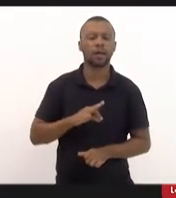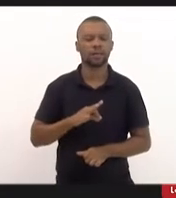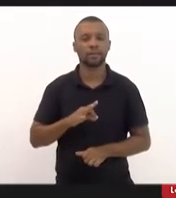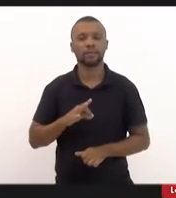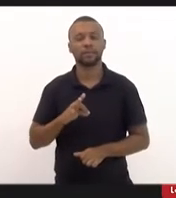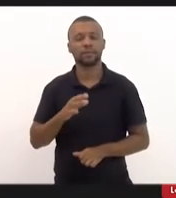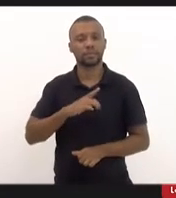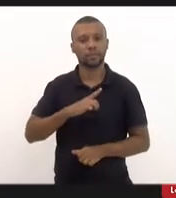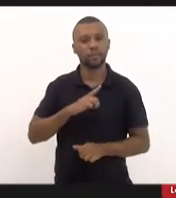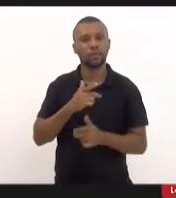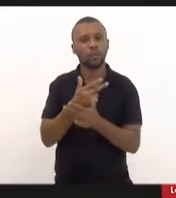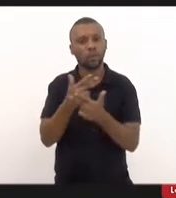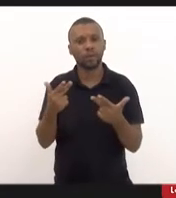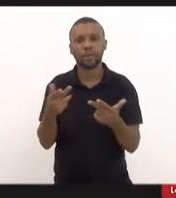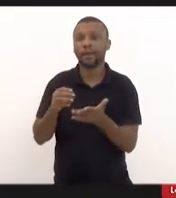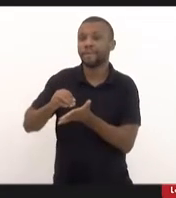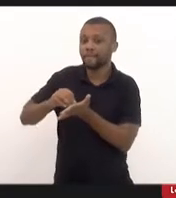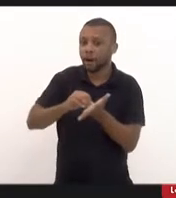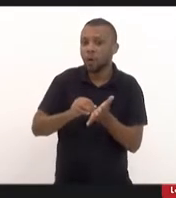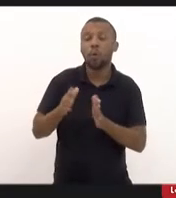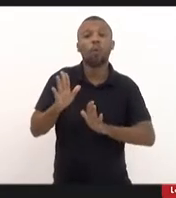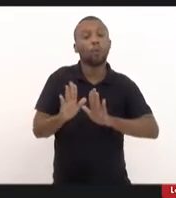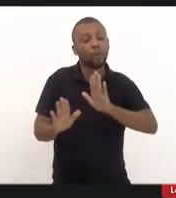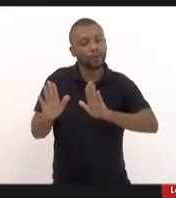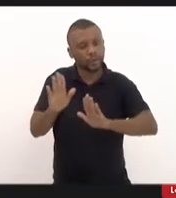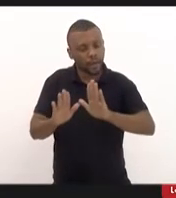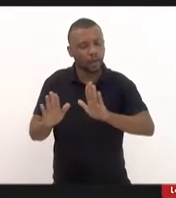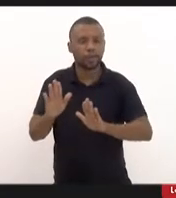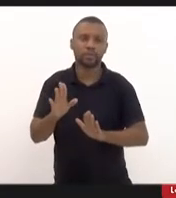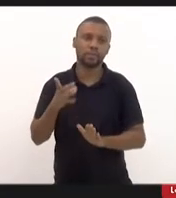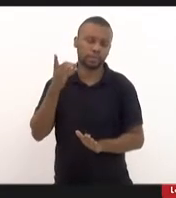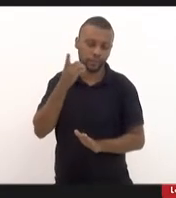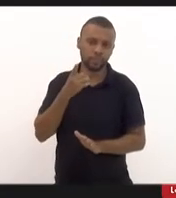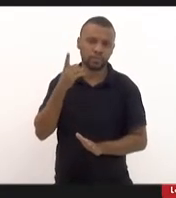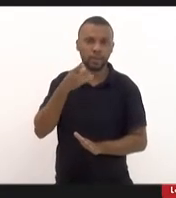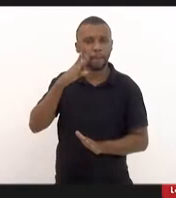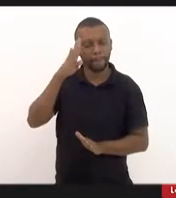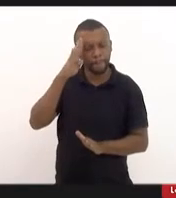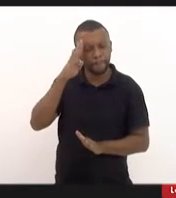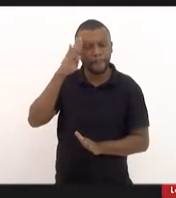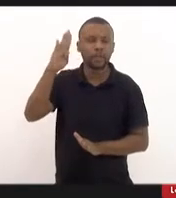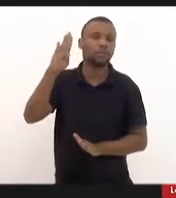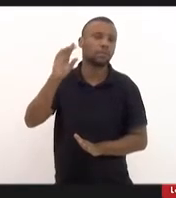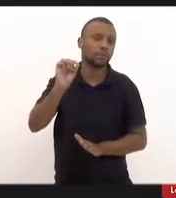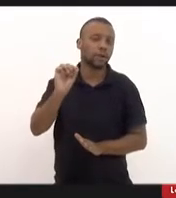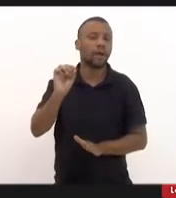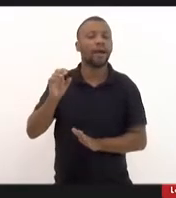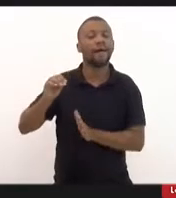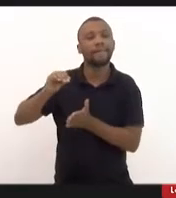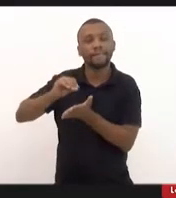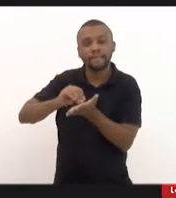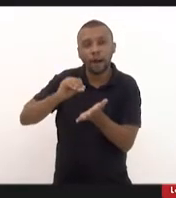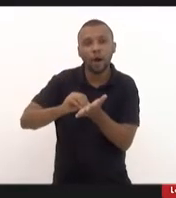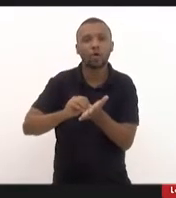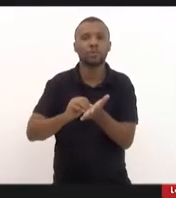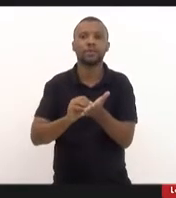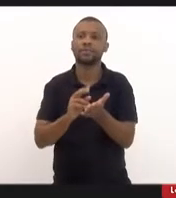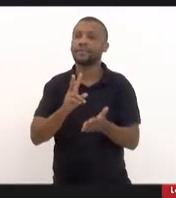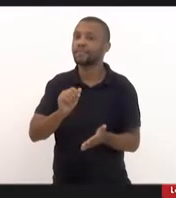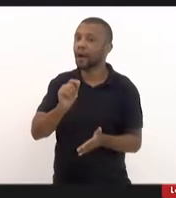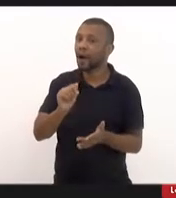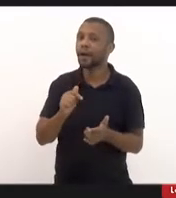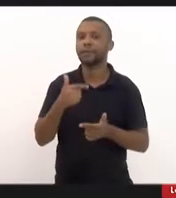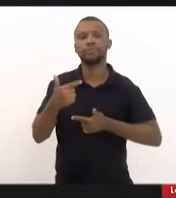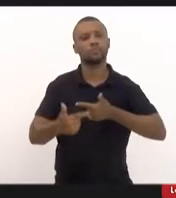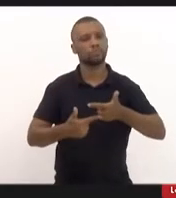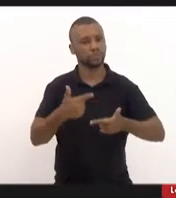incentivos fiscais com cuidado, né, deputado Luiz Paulo? Mas isso é principalmente por falta de base, de estrutura produtiva. Isso reforça que a